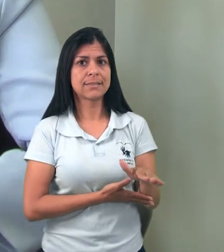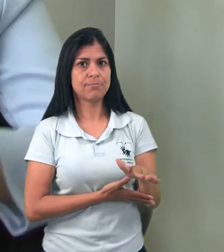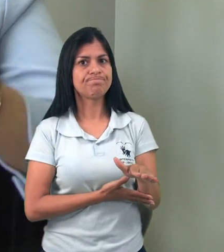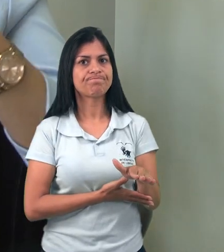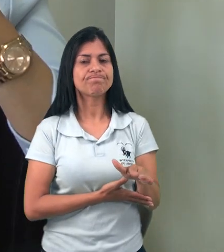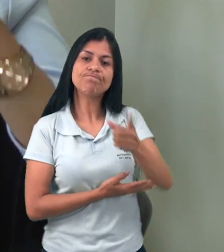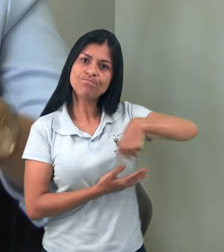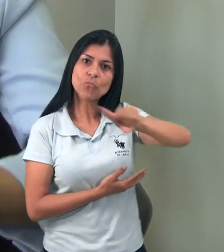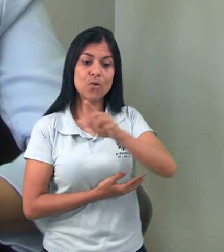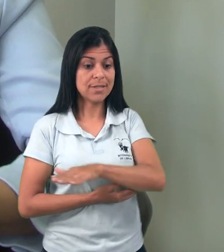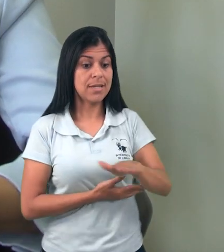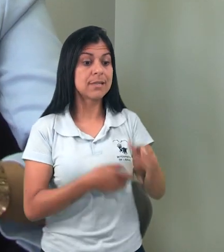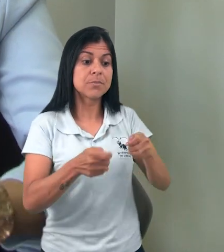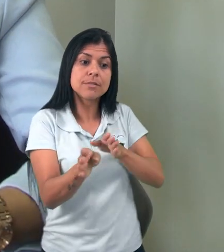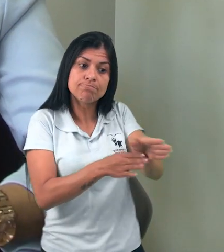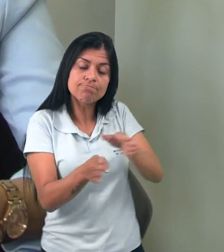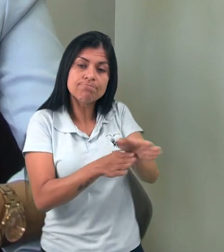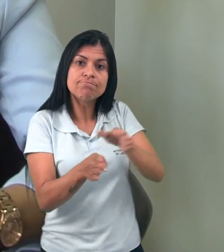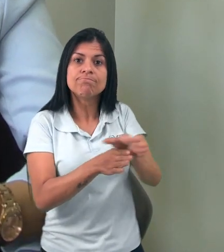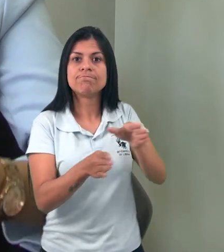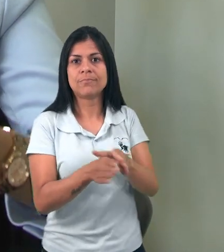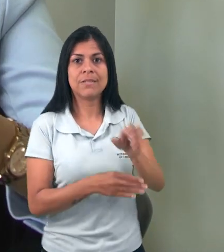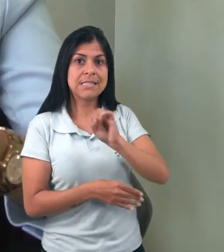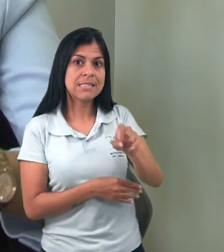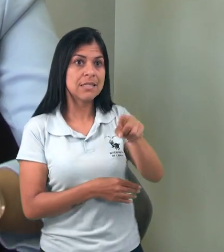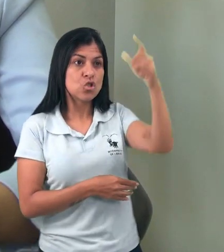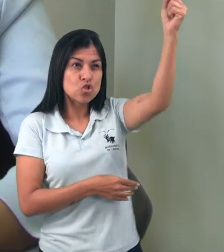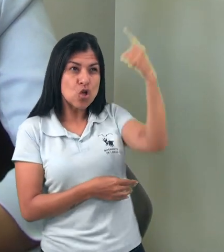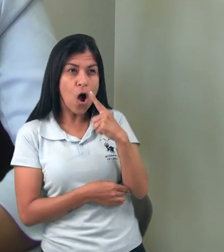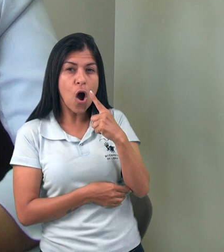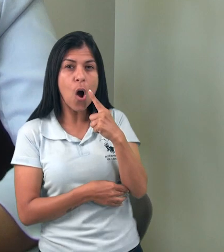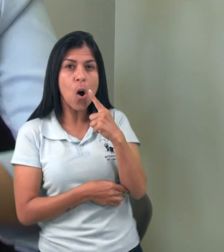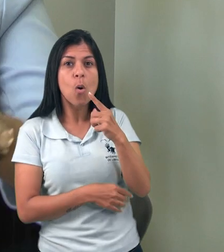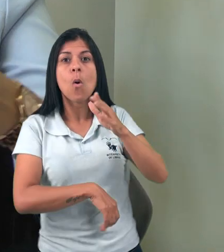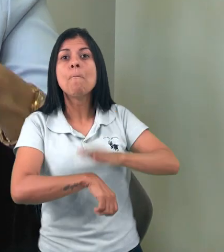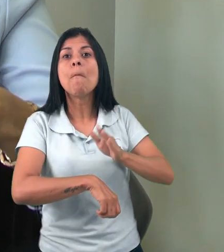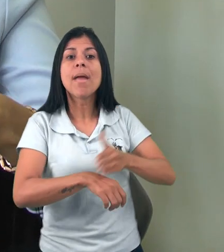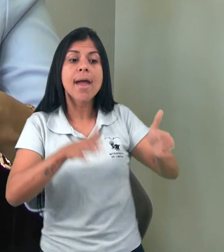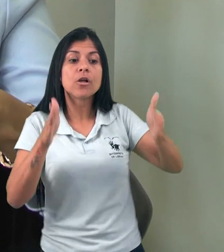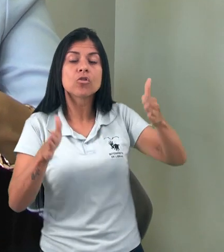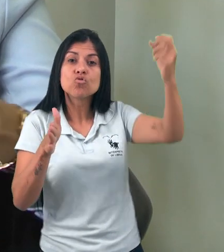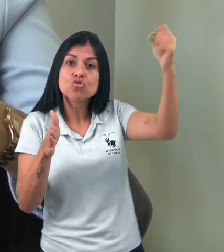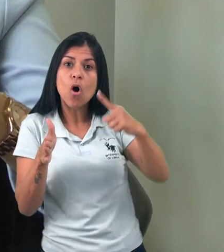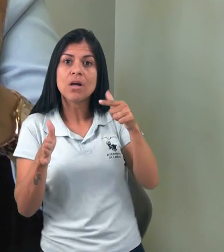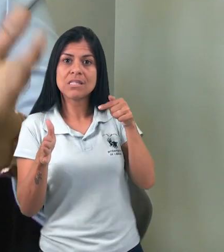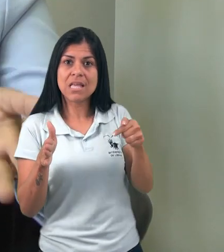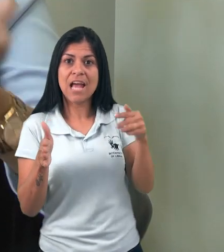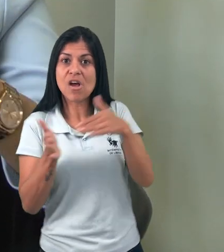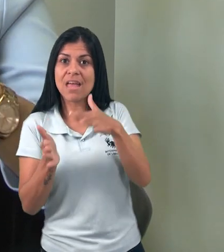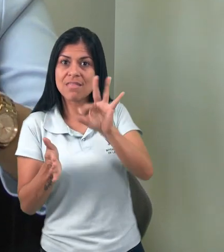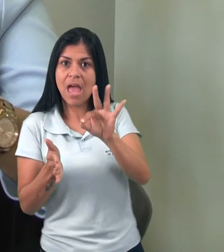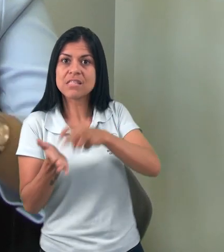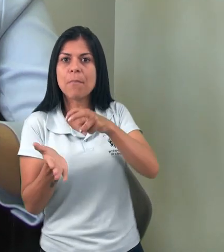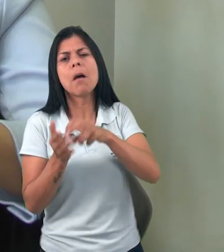infância. Então, as nossas crianças devem ser orientadas quanto à exposição ao sol, os períodos adequados, então, de